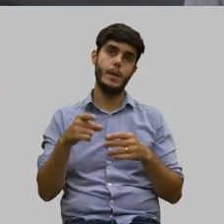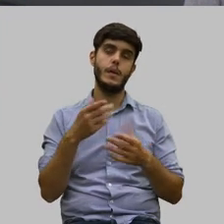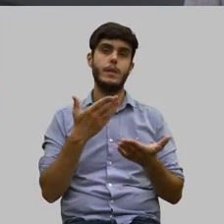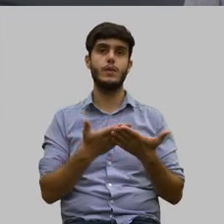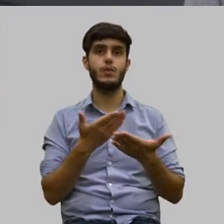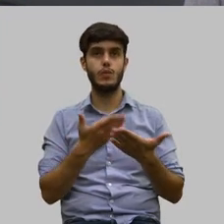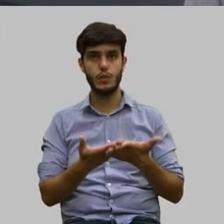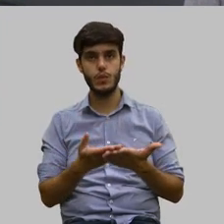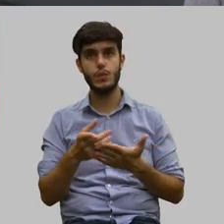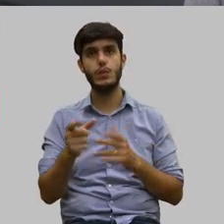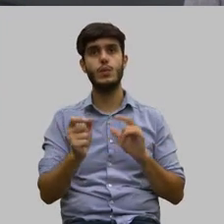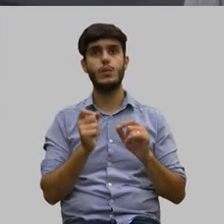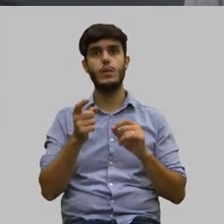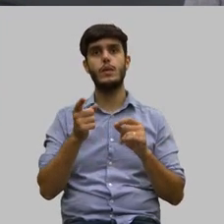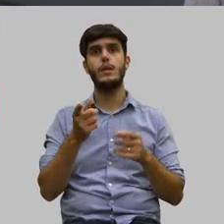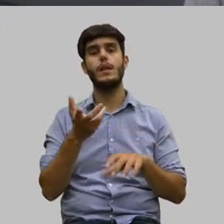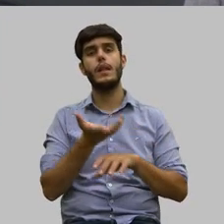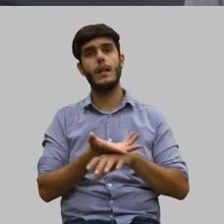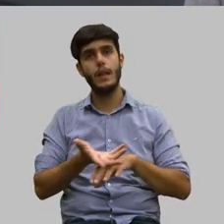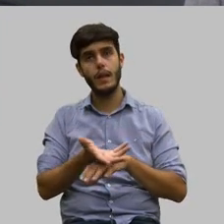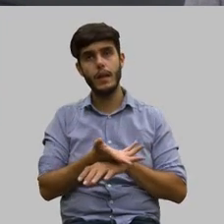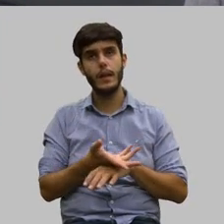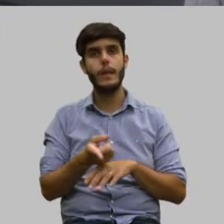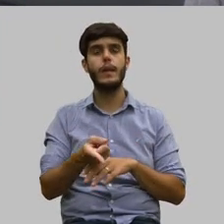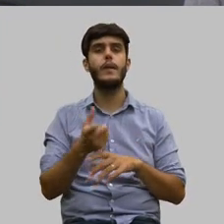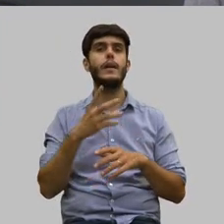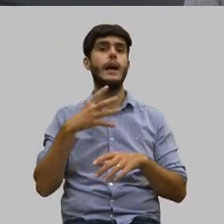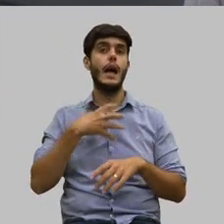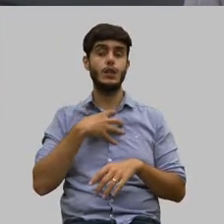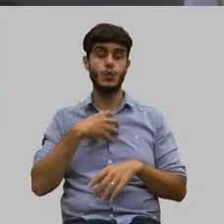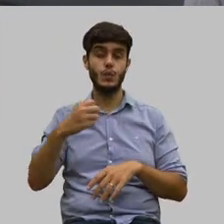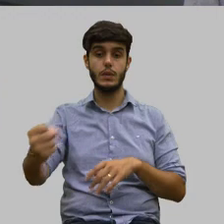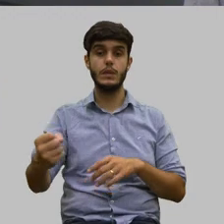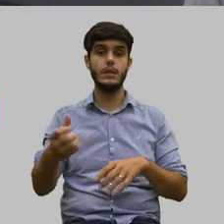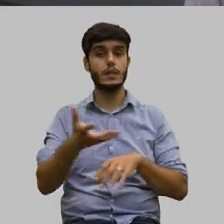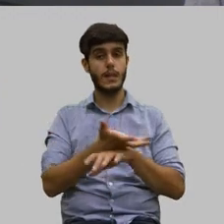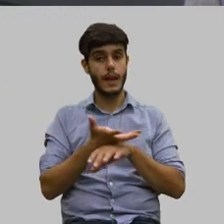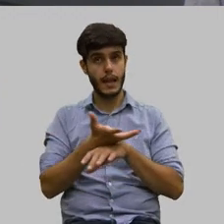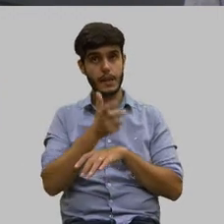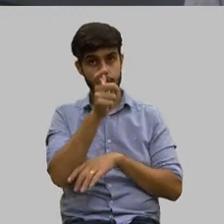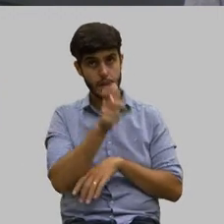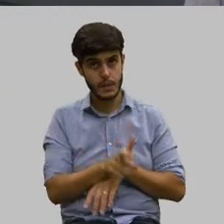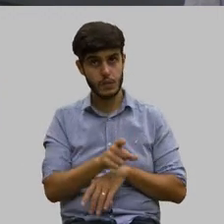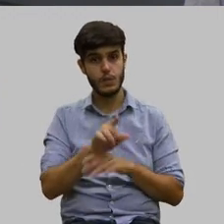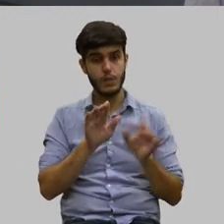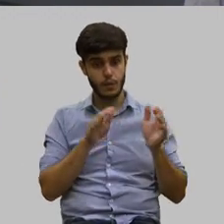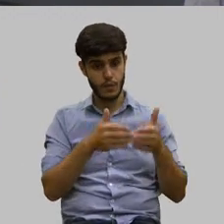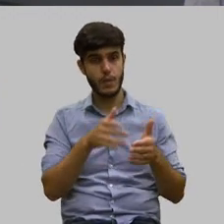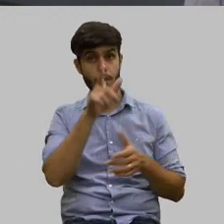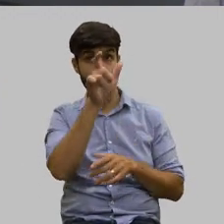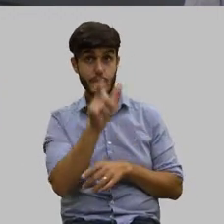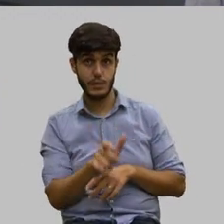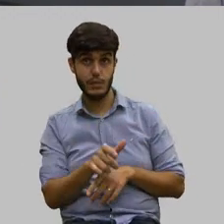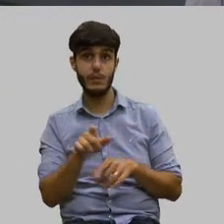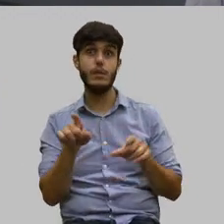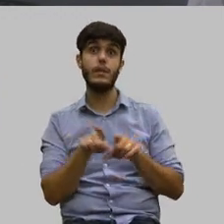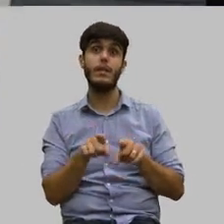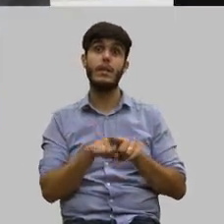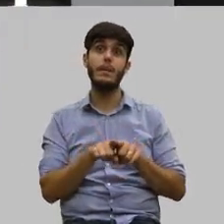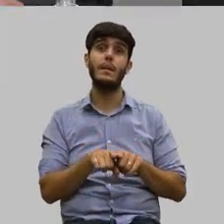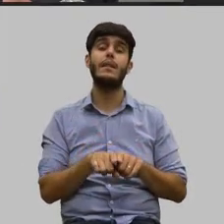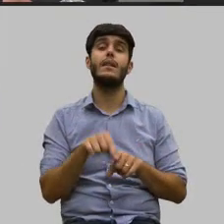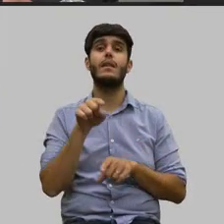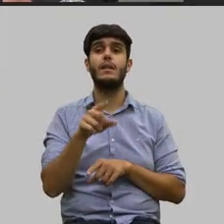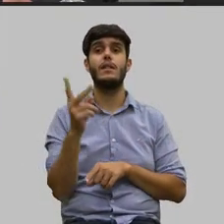eh que tratam por exemplo do nosso atendimento ao suicídio para que também focasse de forma interna para que juntássemos essas essas